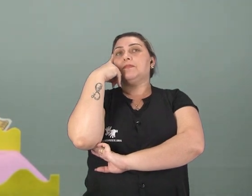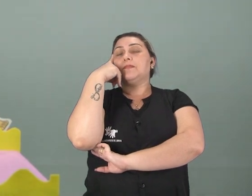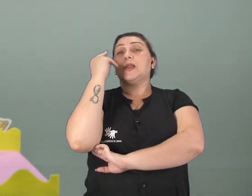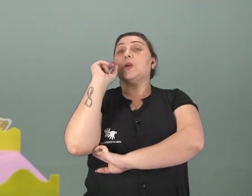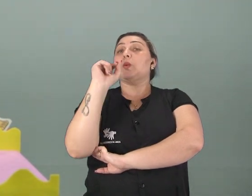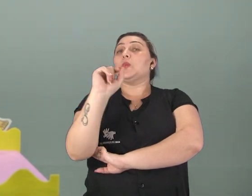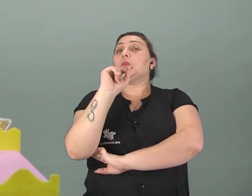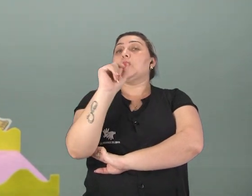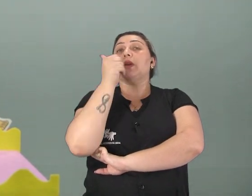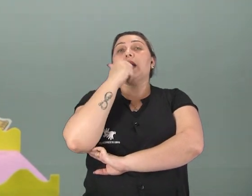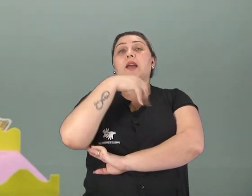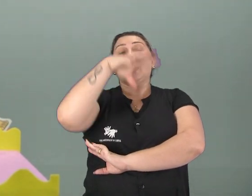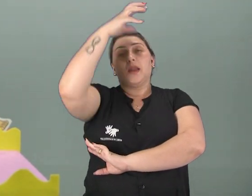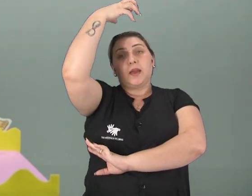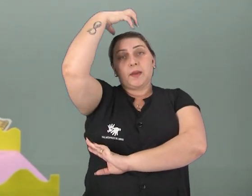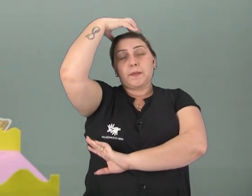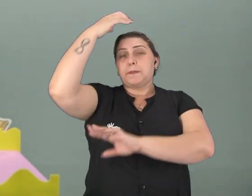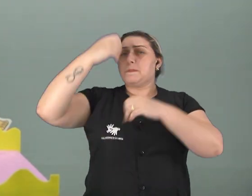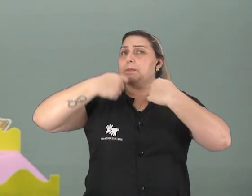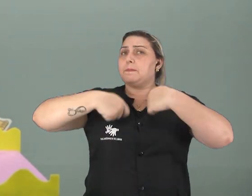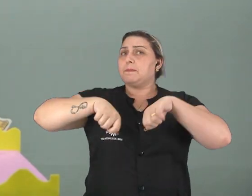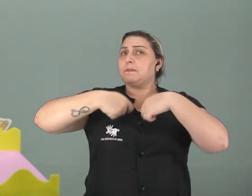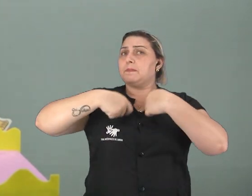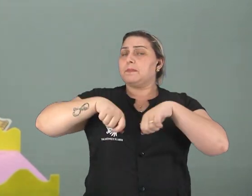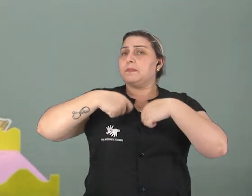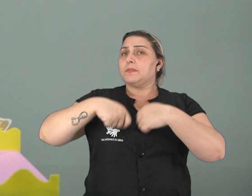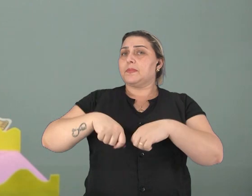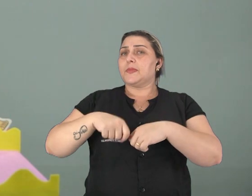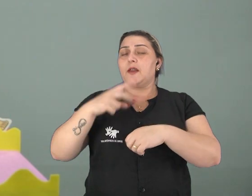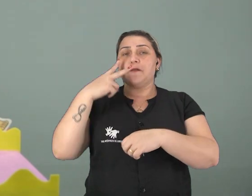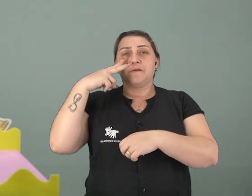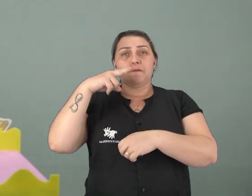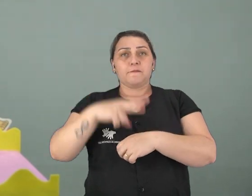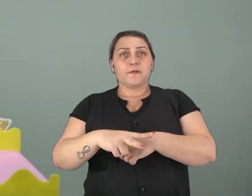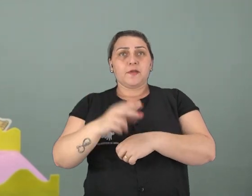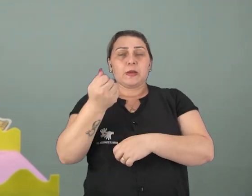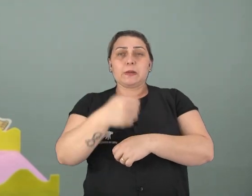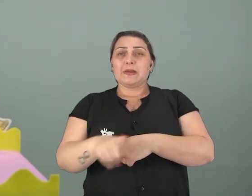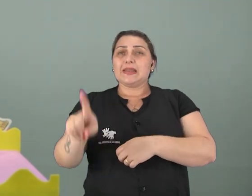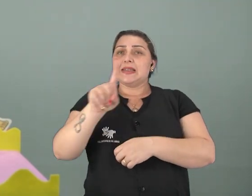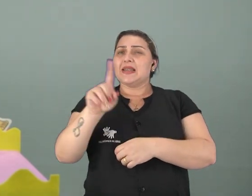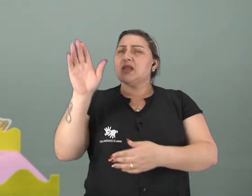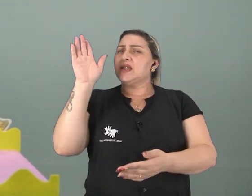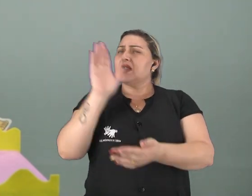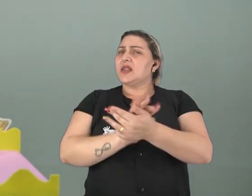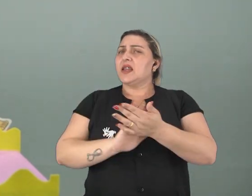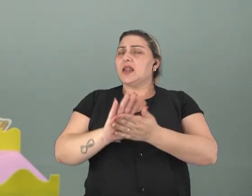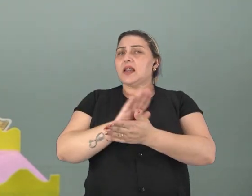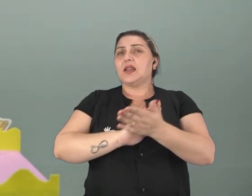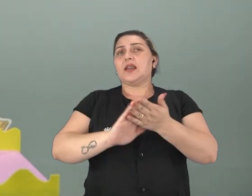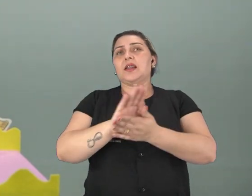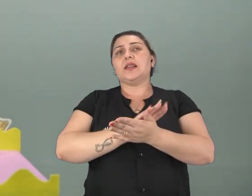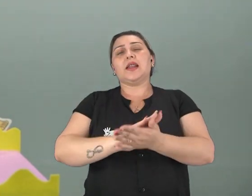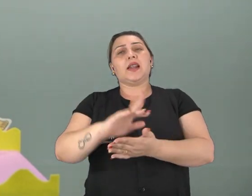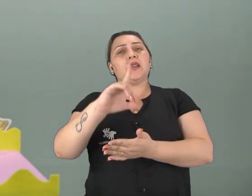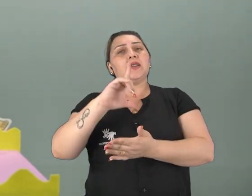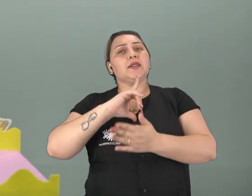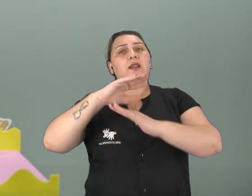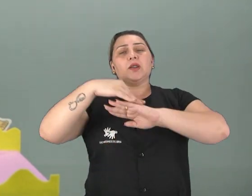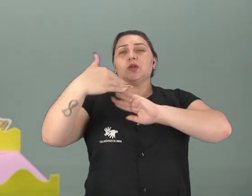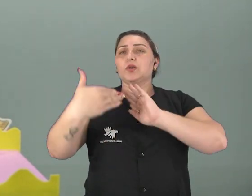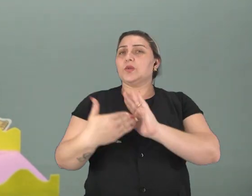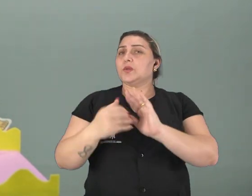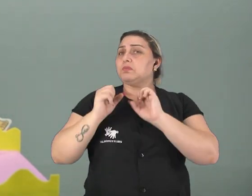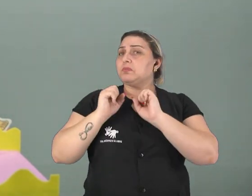o que a rainha está precisando. E ele viu que a rainha não precisava de mais nada. Ela tinha tudo